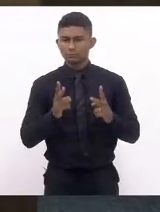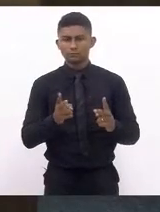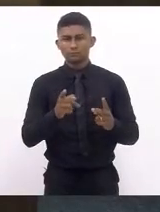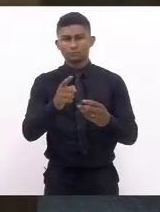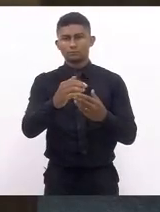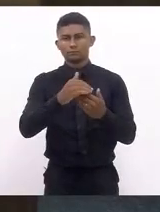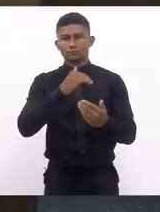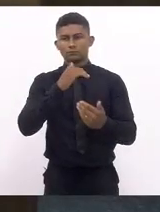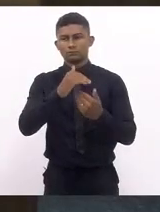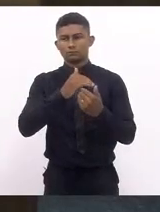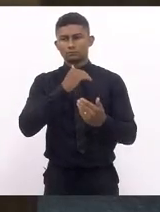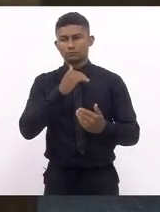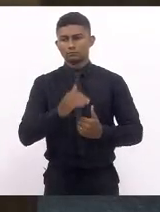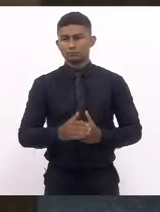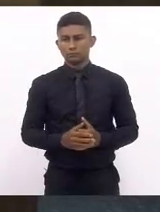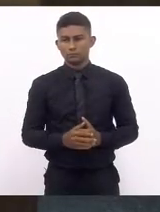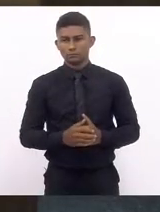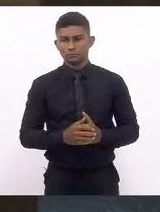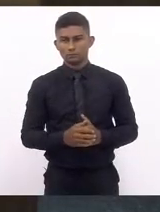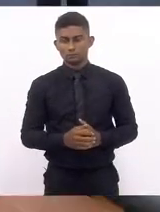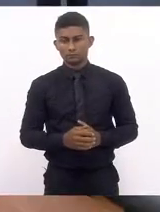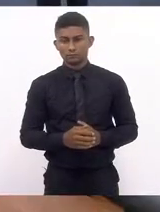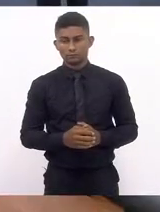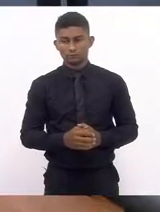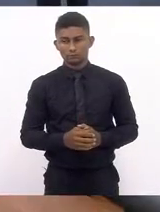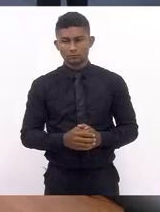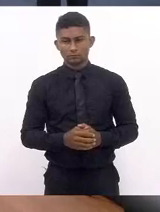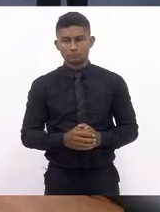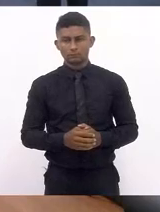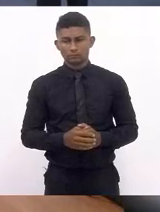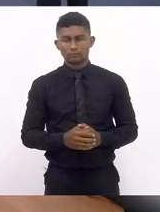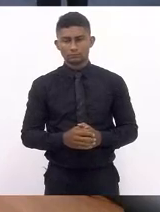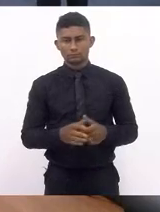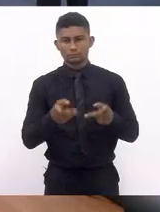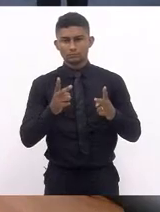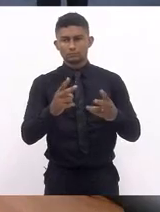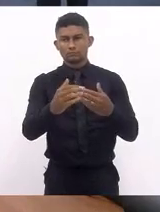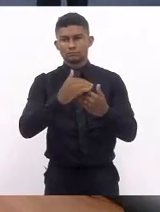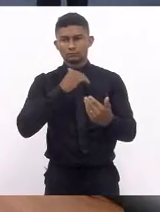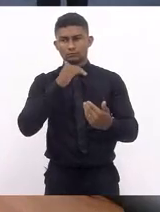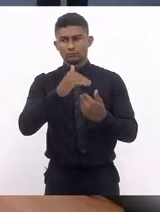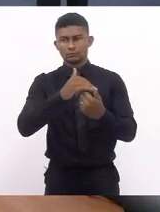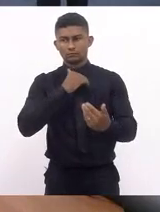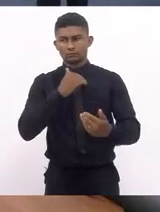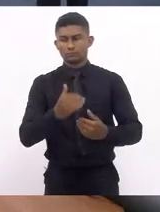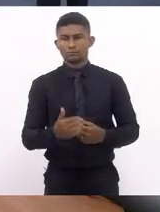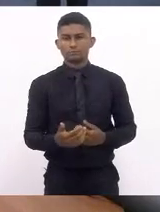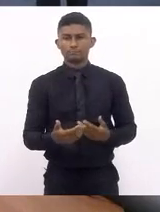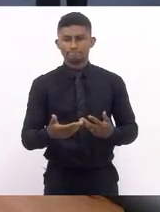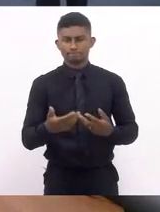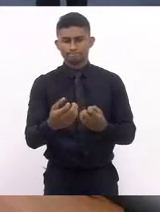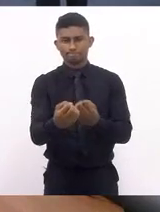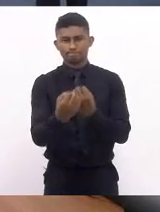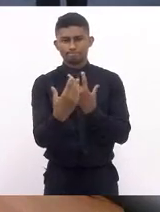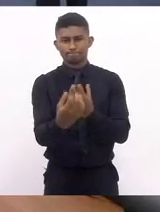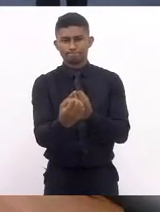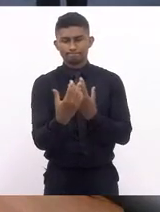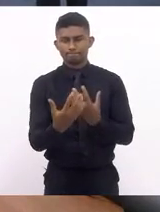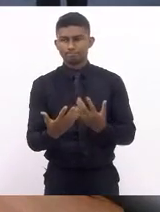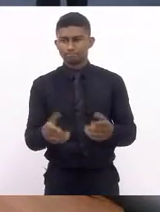orientando é tudo novo para mim me orientando e dando caminho agradecer a todos os meus pares